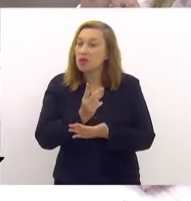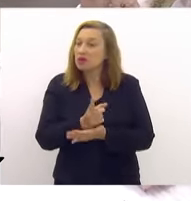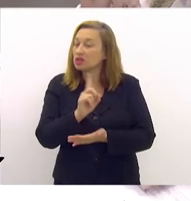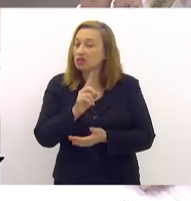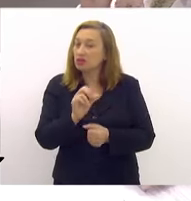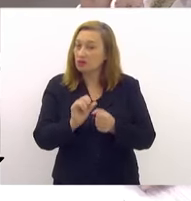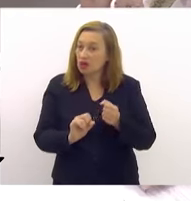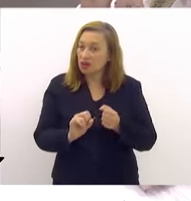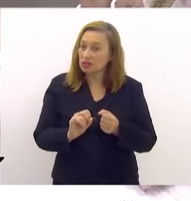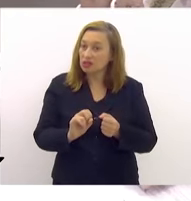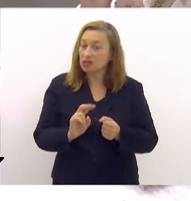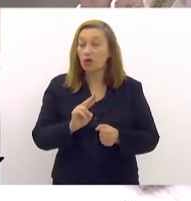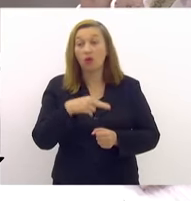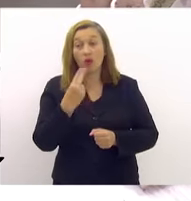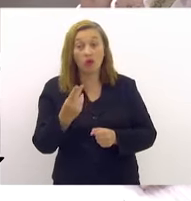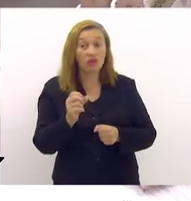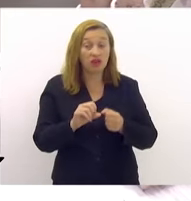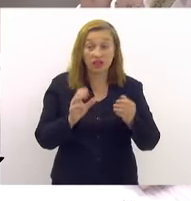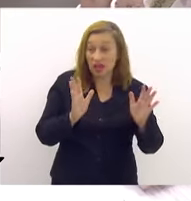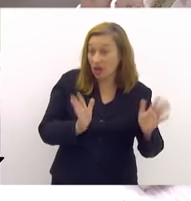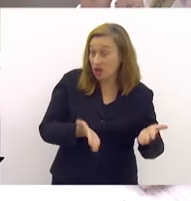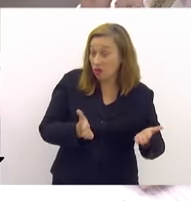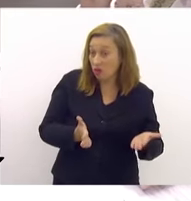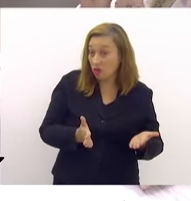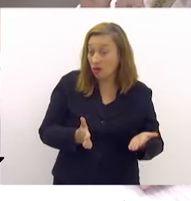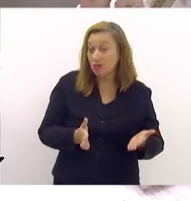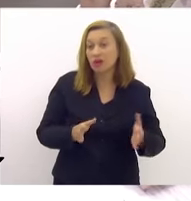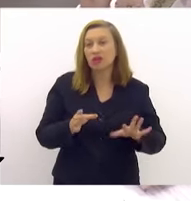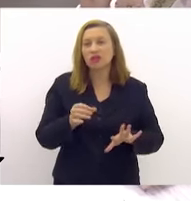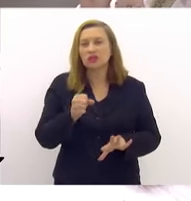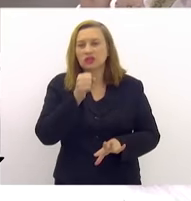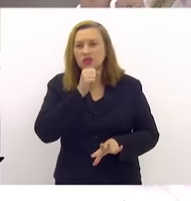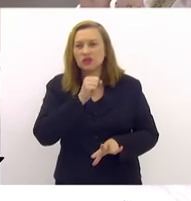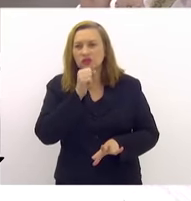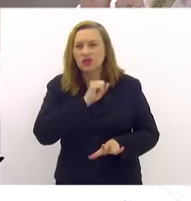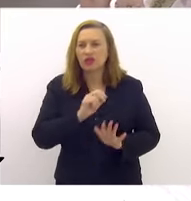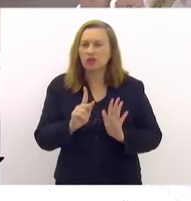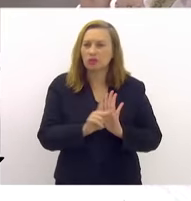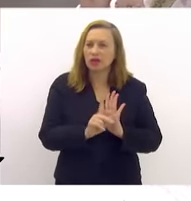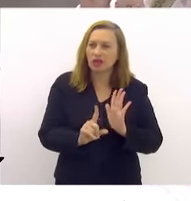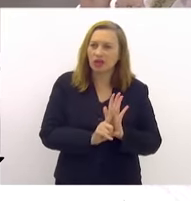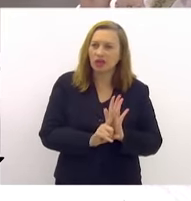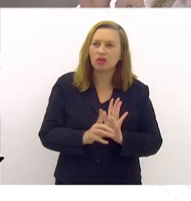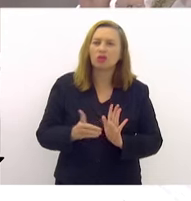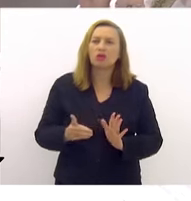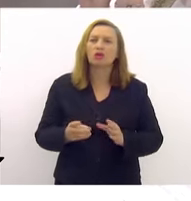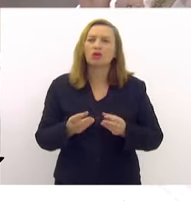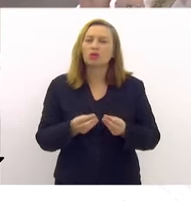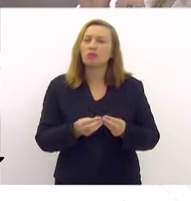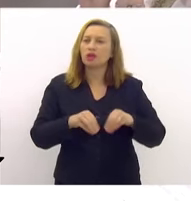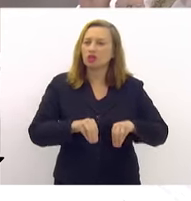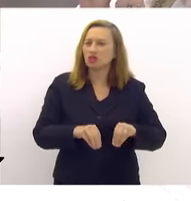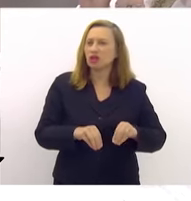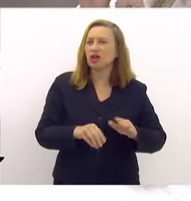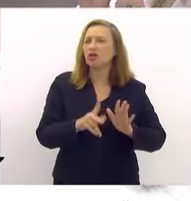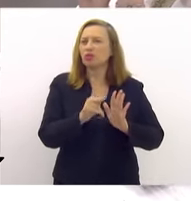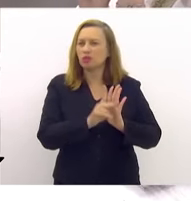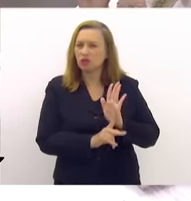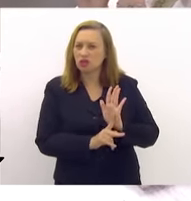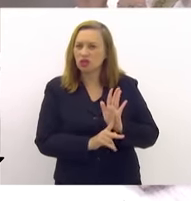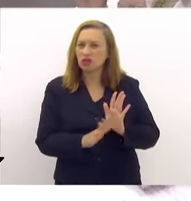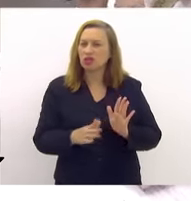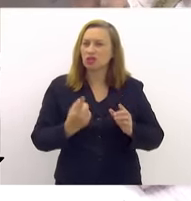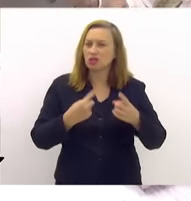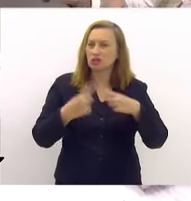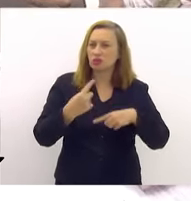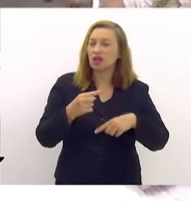faça agora... Pela questão da antiguidade, o projeto do deputado De Laroli passa a ser prejudicado, que em que pese que a gente